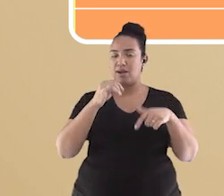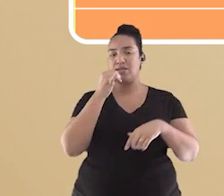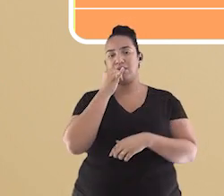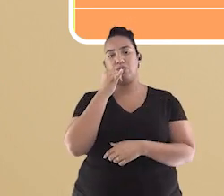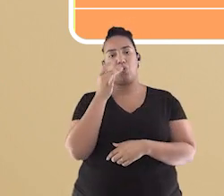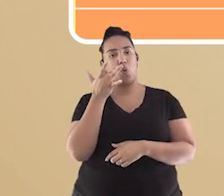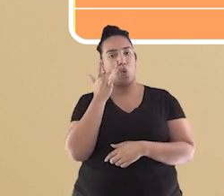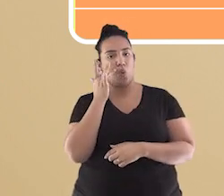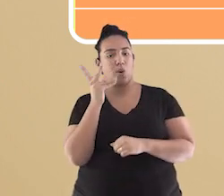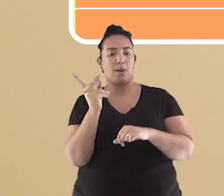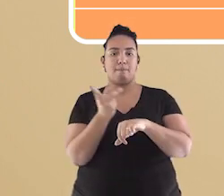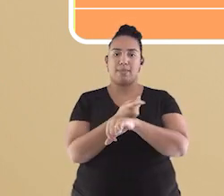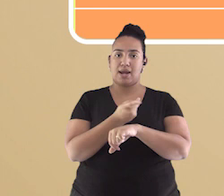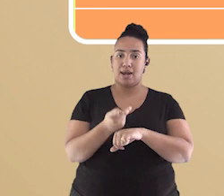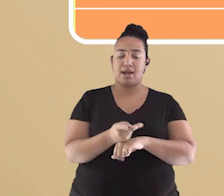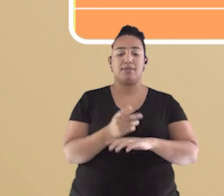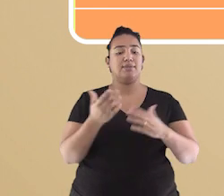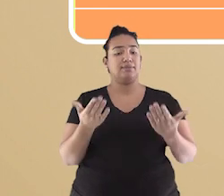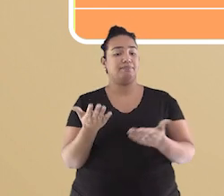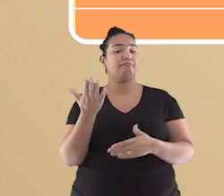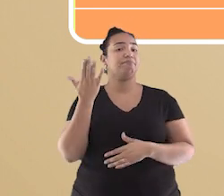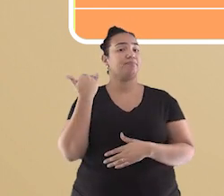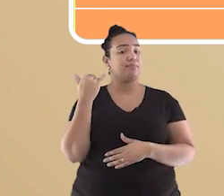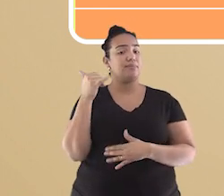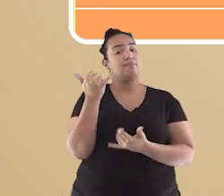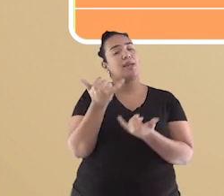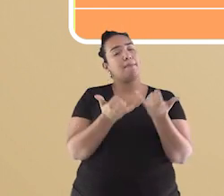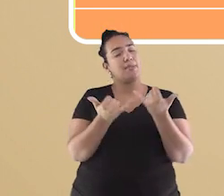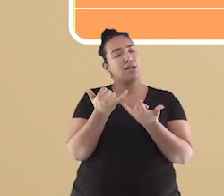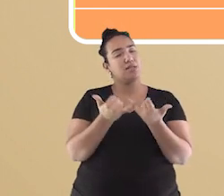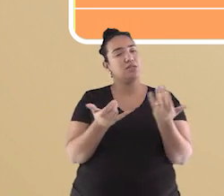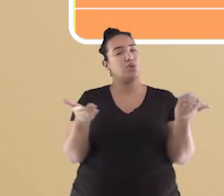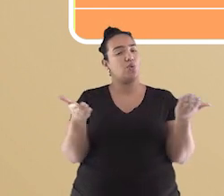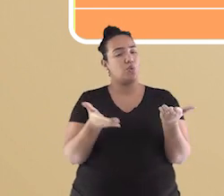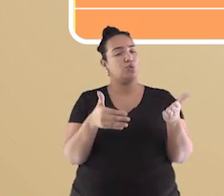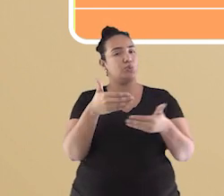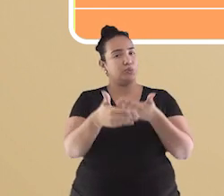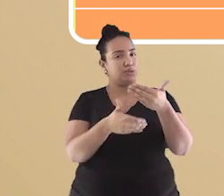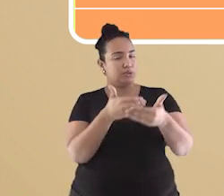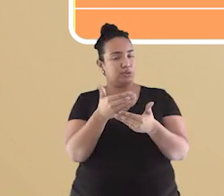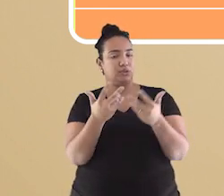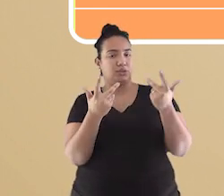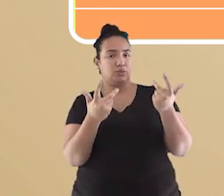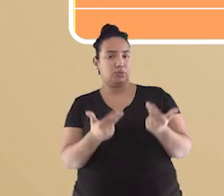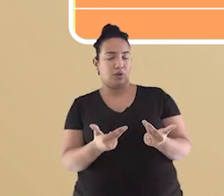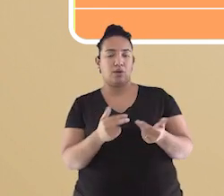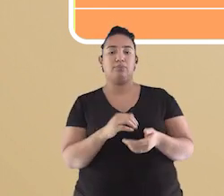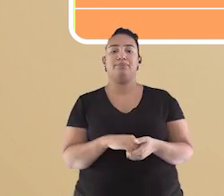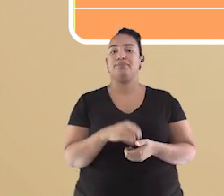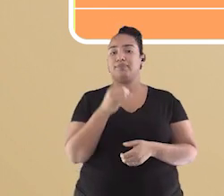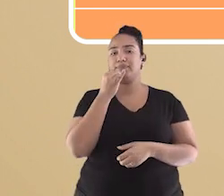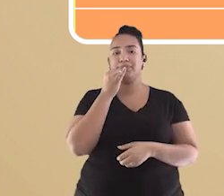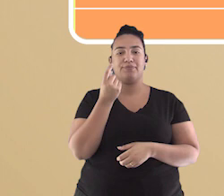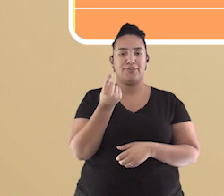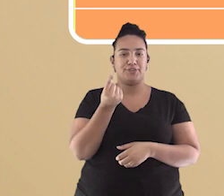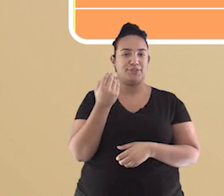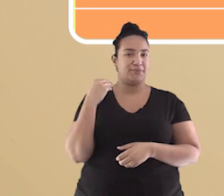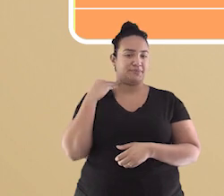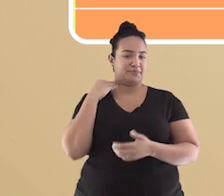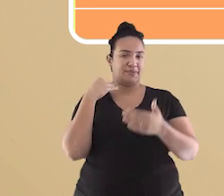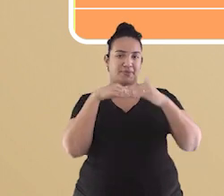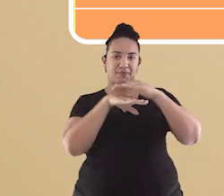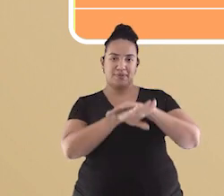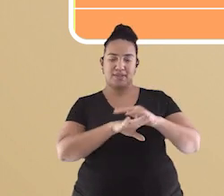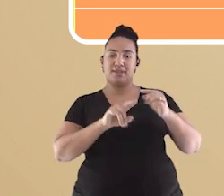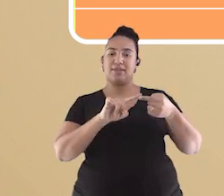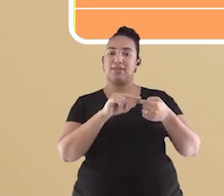prata principalmente. E antigamente era bem parecido com o processo que acontece hoje, quando nós depositamos o dinheiro no banco